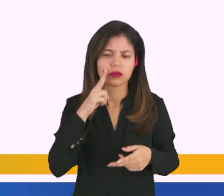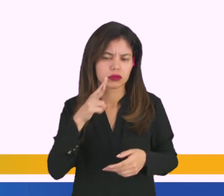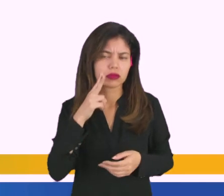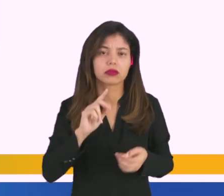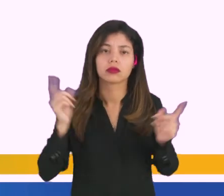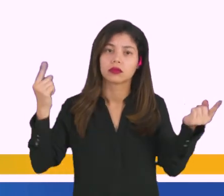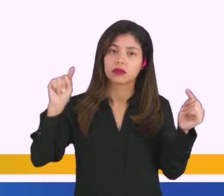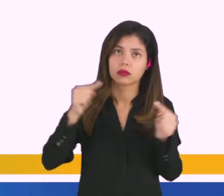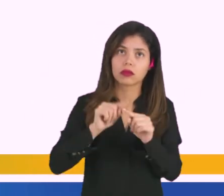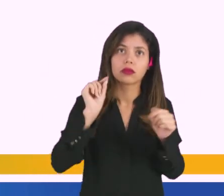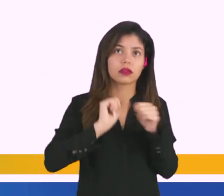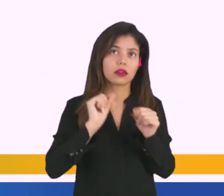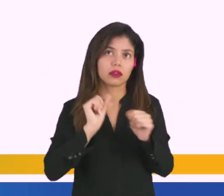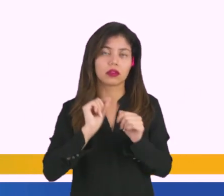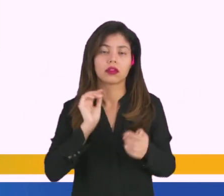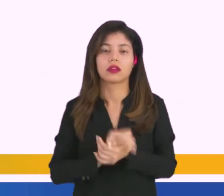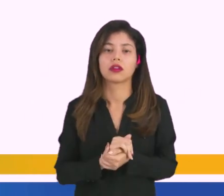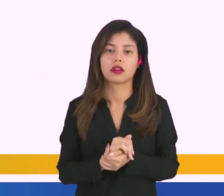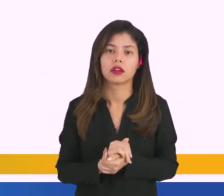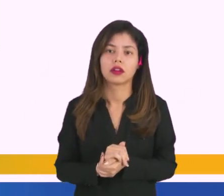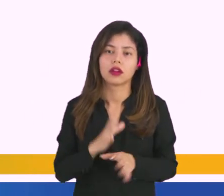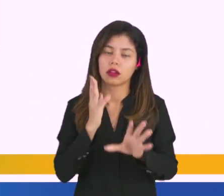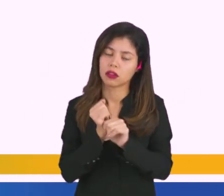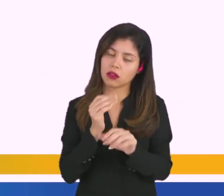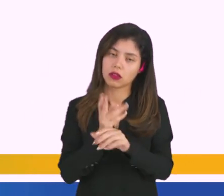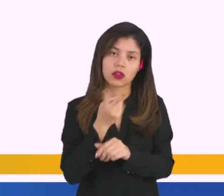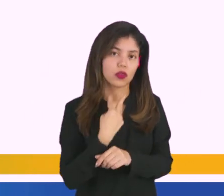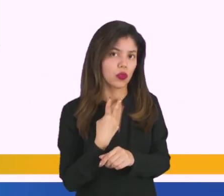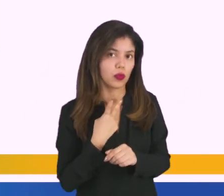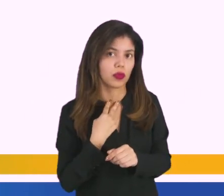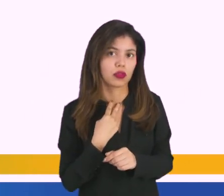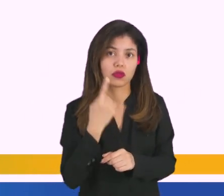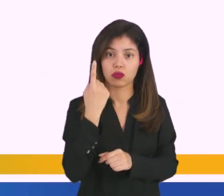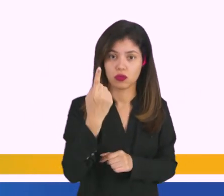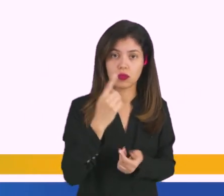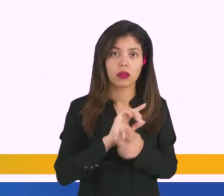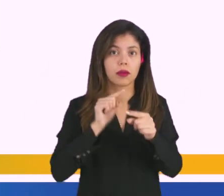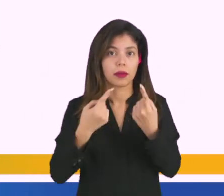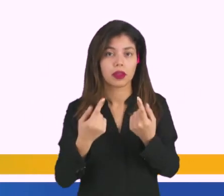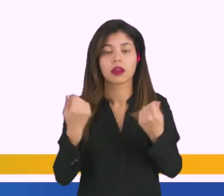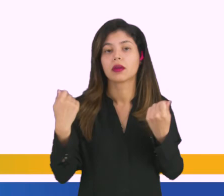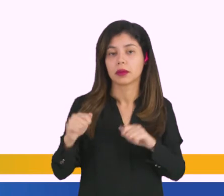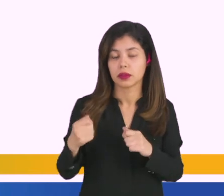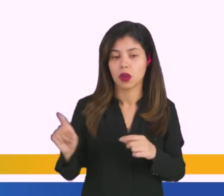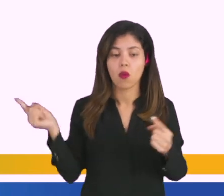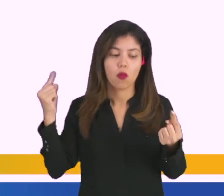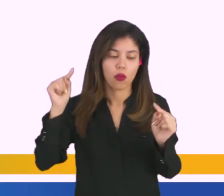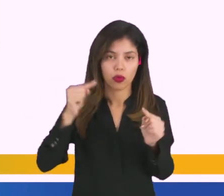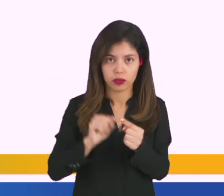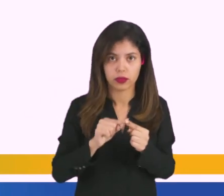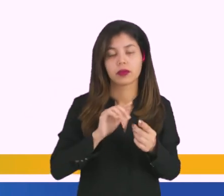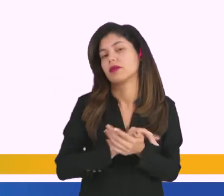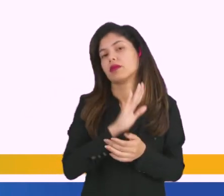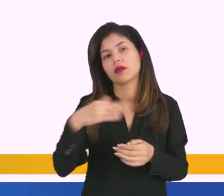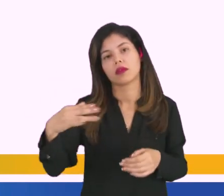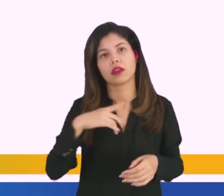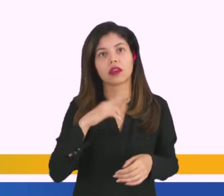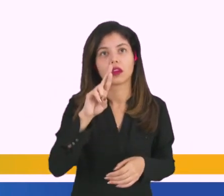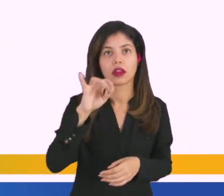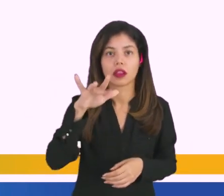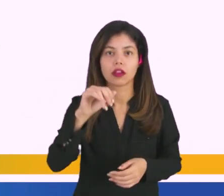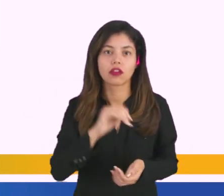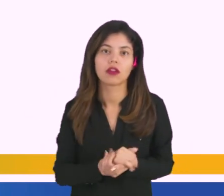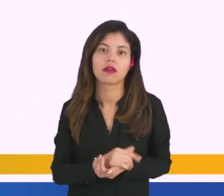né que são feitas as uma dessas frequências não pode ser exatamente um mas ela deve ser bem próxima quando a frequência